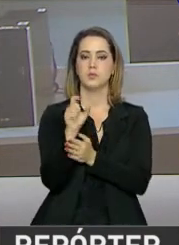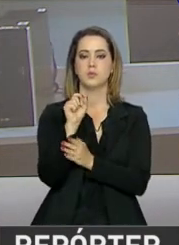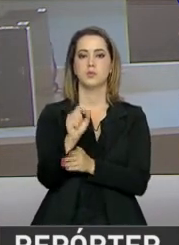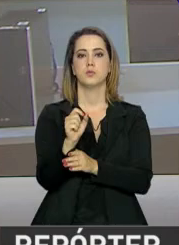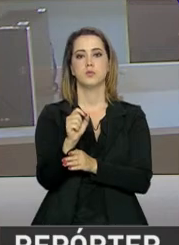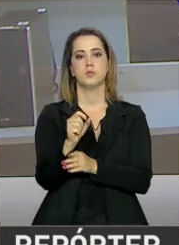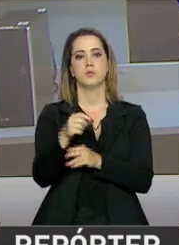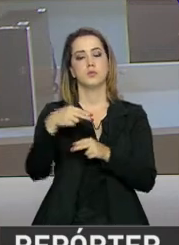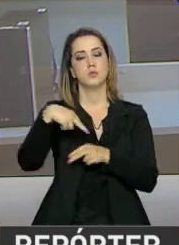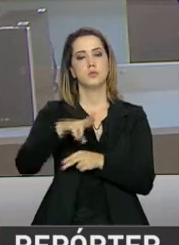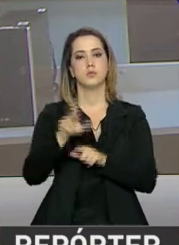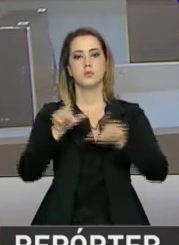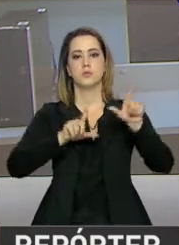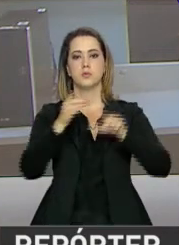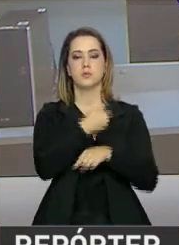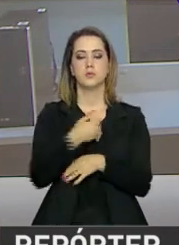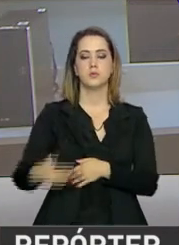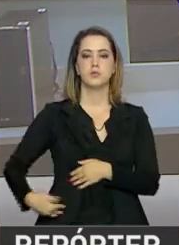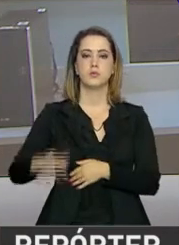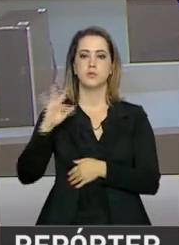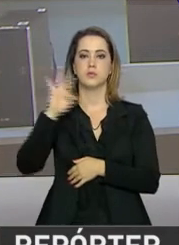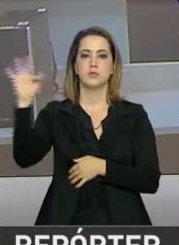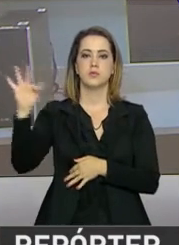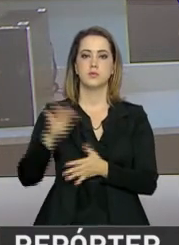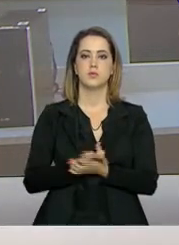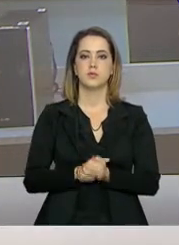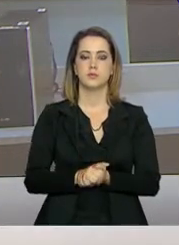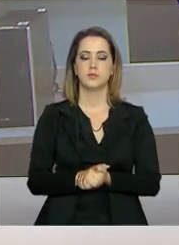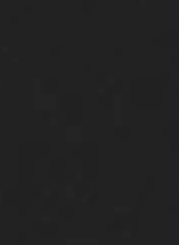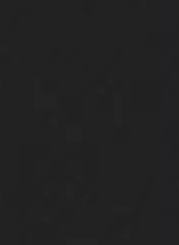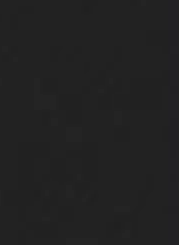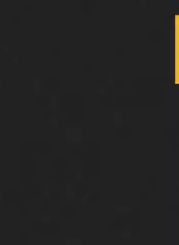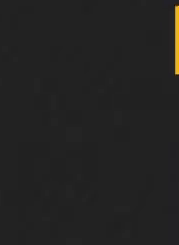continue com a gente e nbr a tv do governo federal